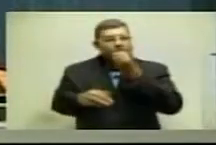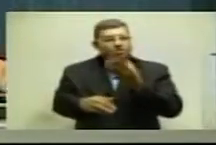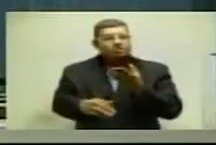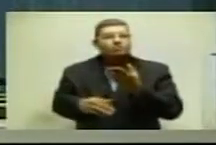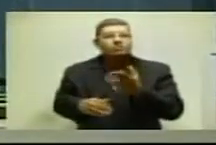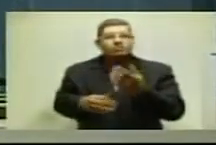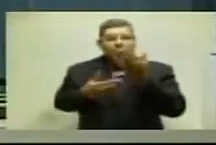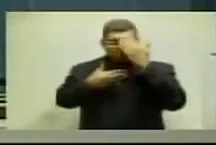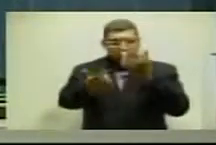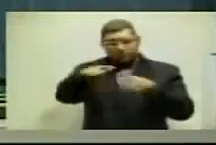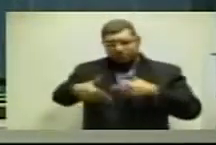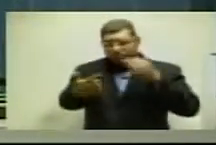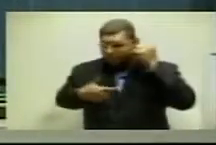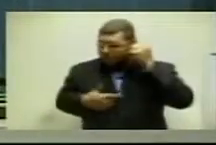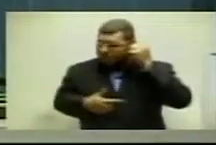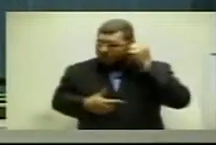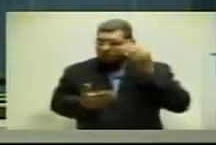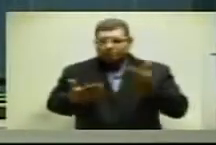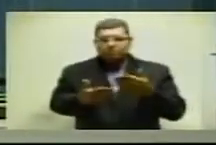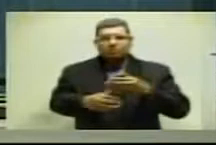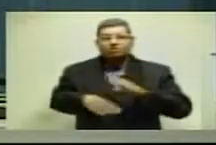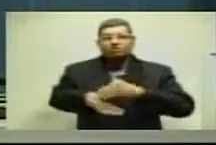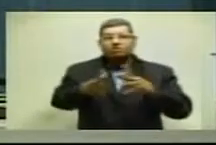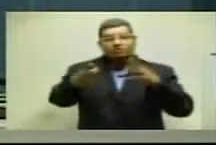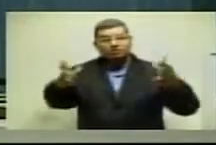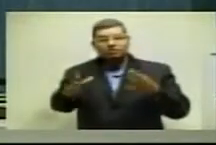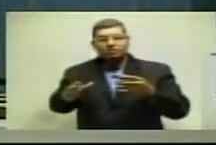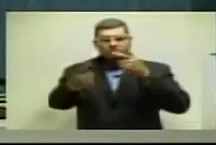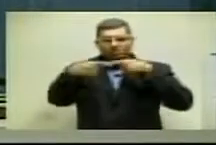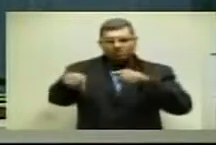Portanto, quero aqui manifestar meu repúdio a mais essa